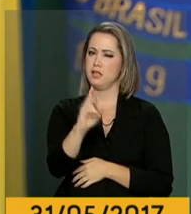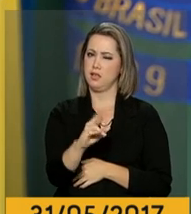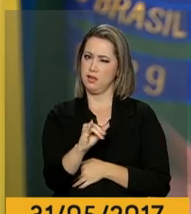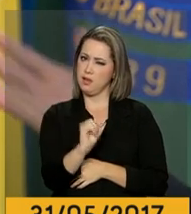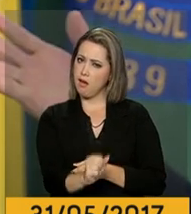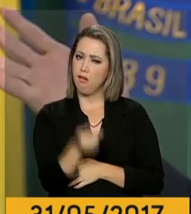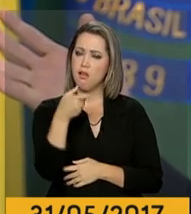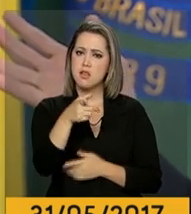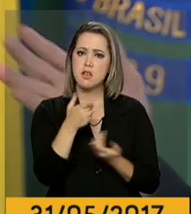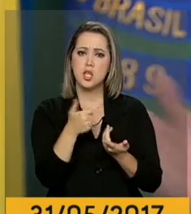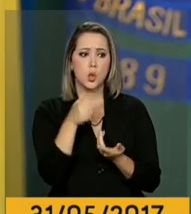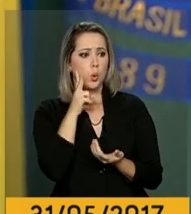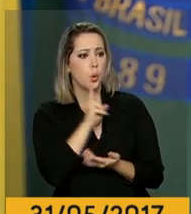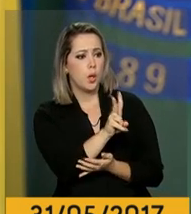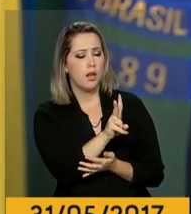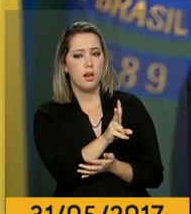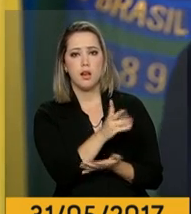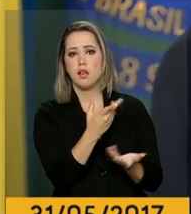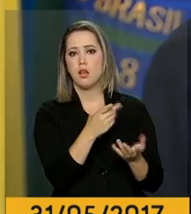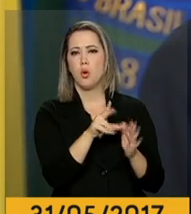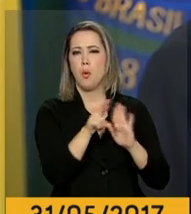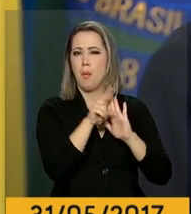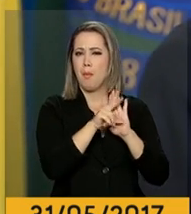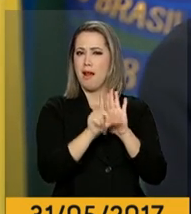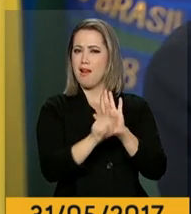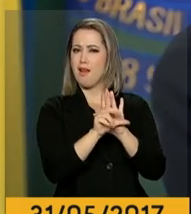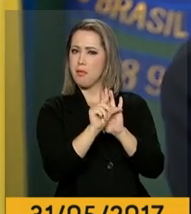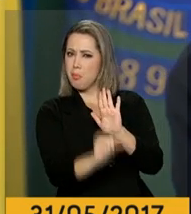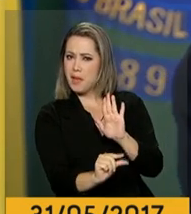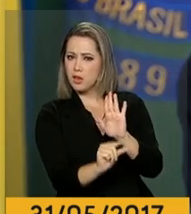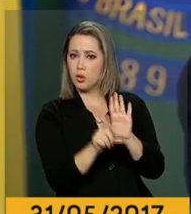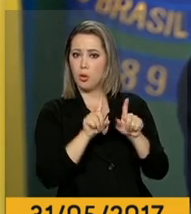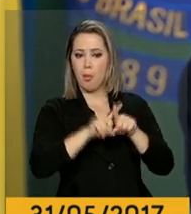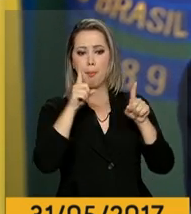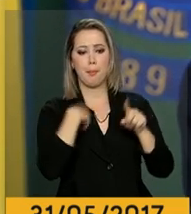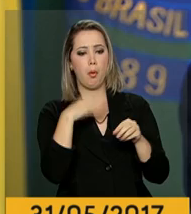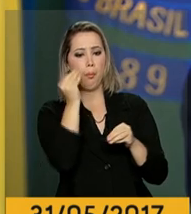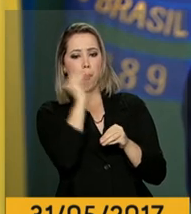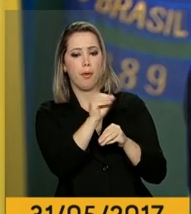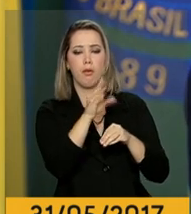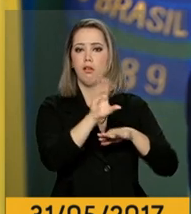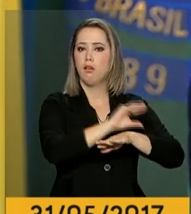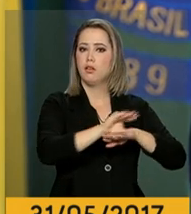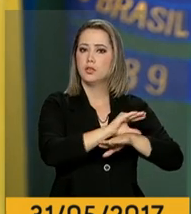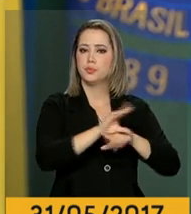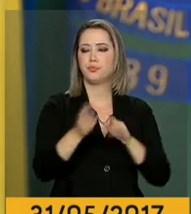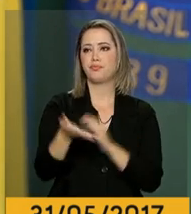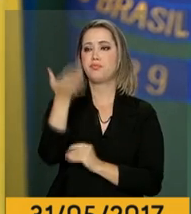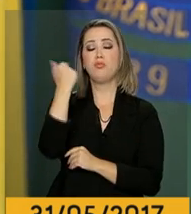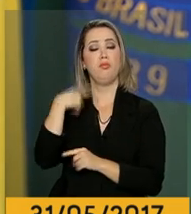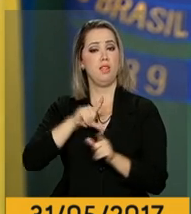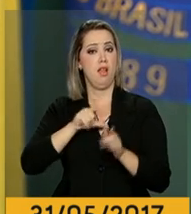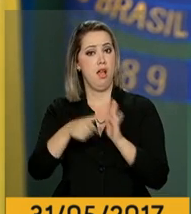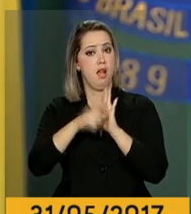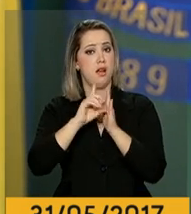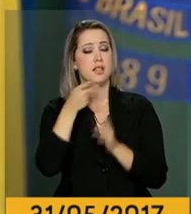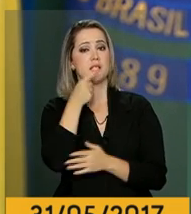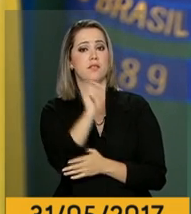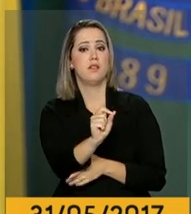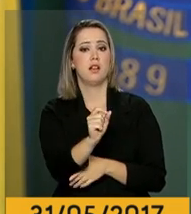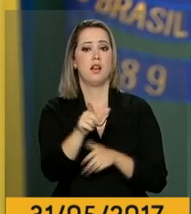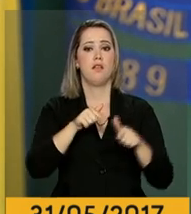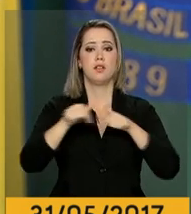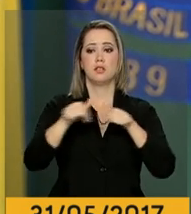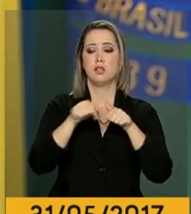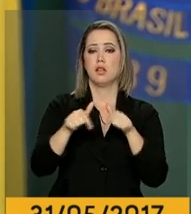texto constitucional. Aliás, há pouco tempo atrás, quando se discutia a questão trabalhista, as pessoas diziam, mas não está no decreto,